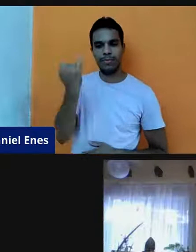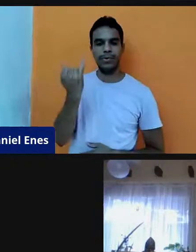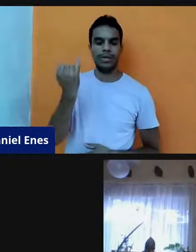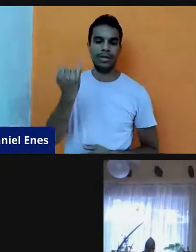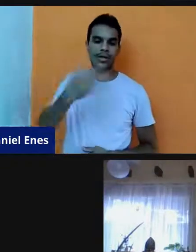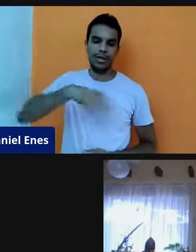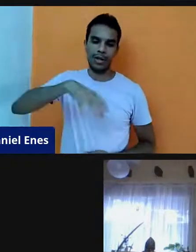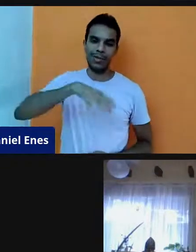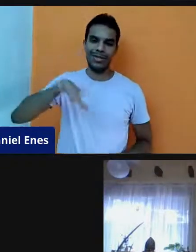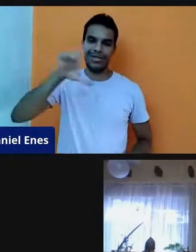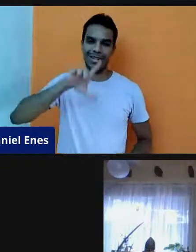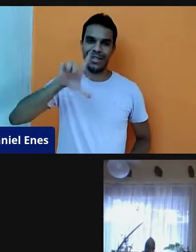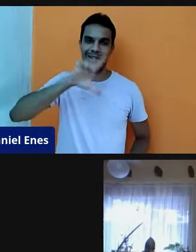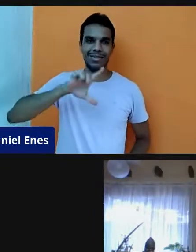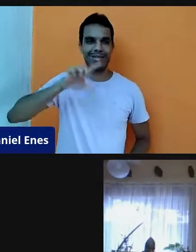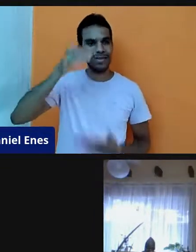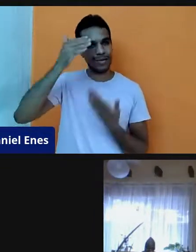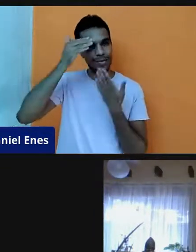obrigada.